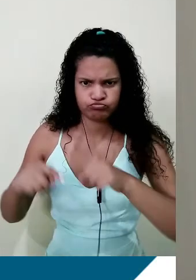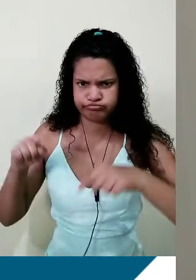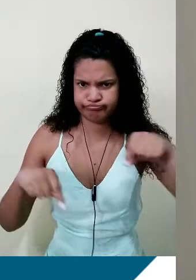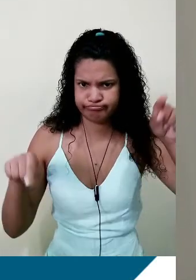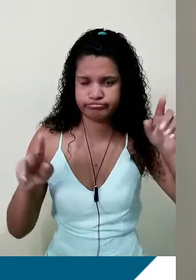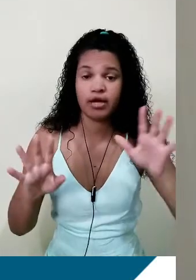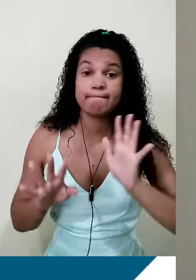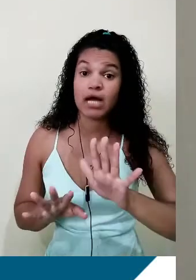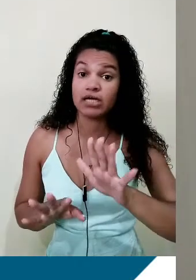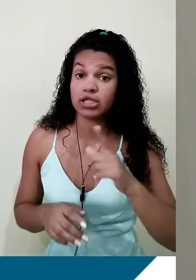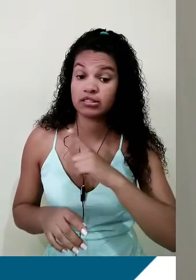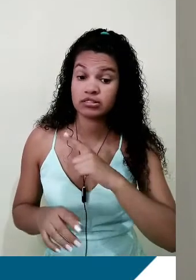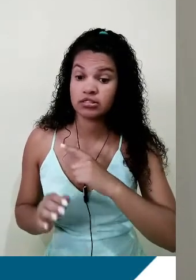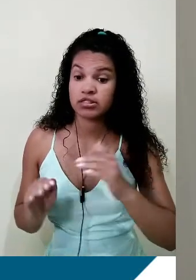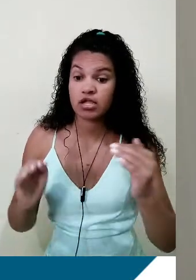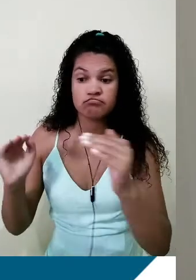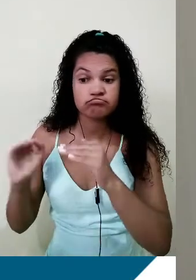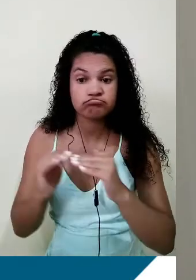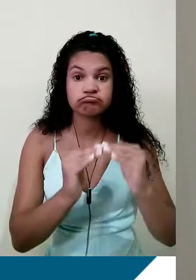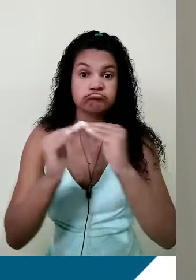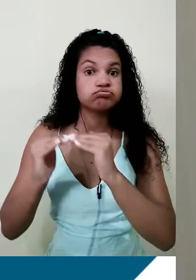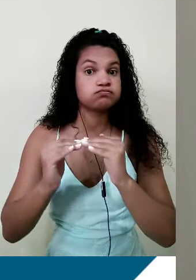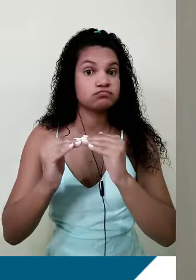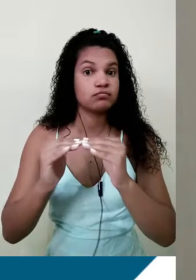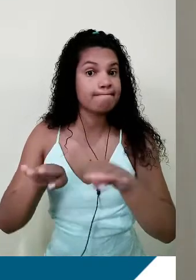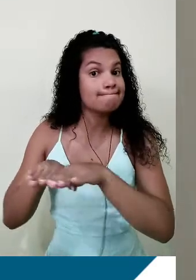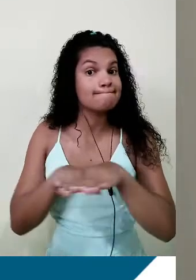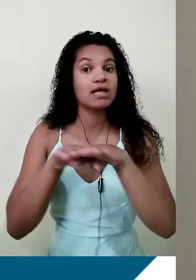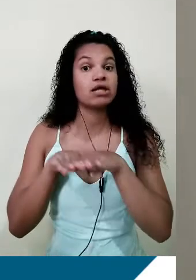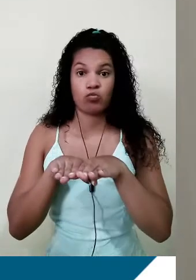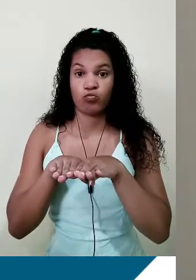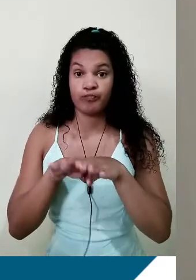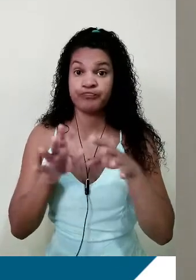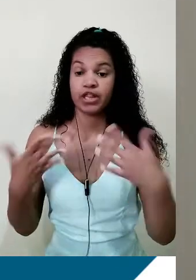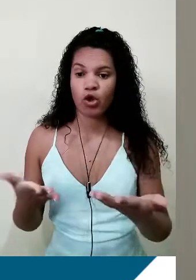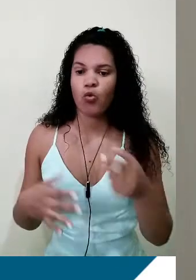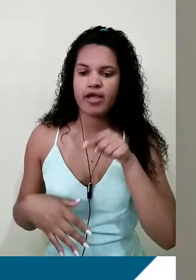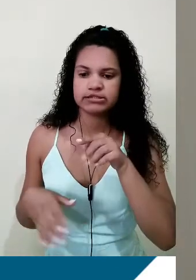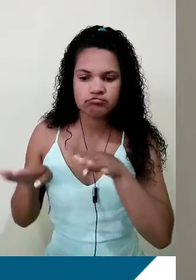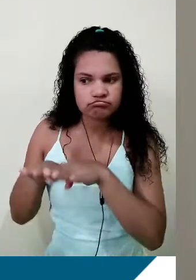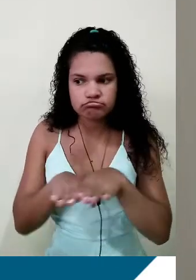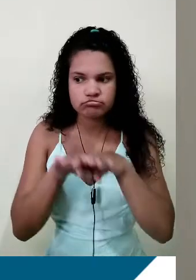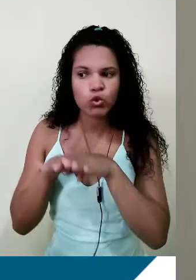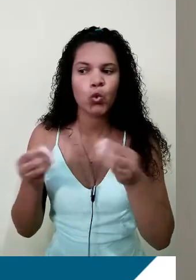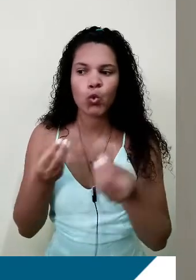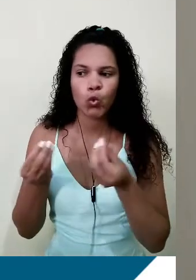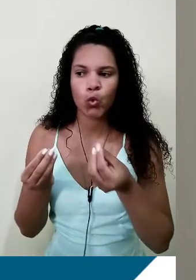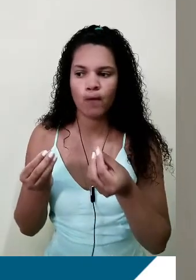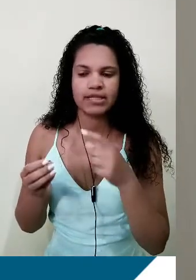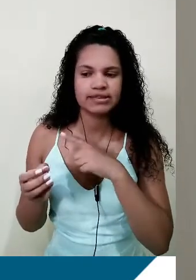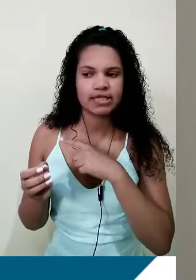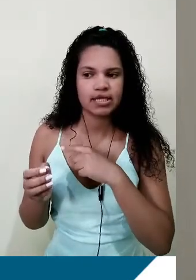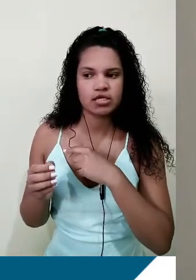uma proporcionalidade. Essa proporcionalidade está conectada com as